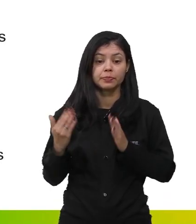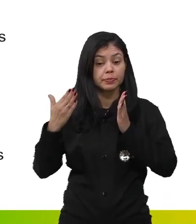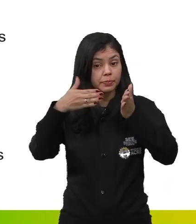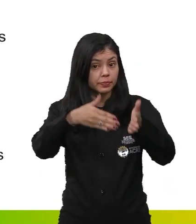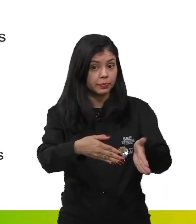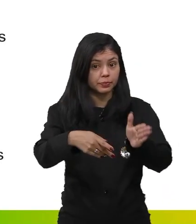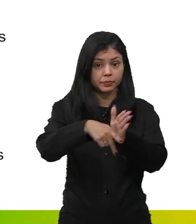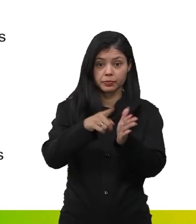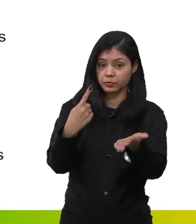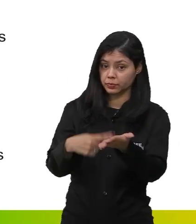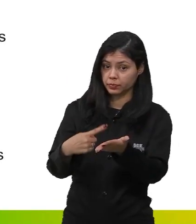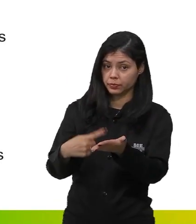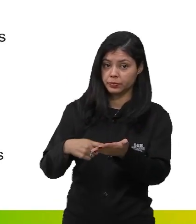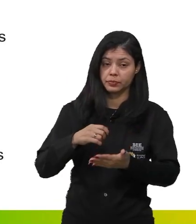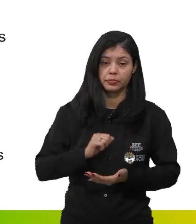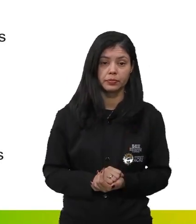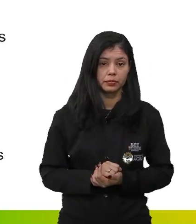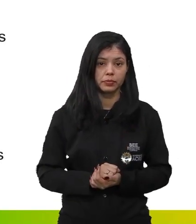Objetivos do tratado.